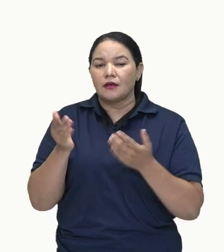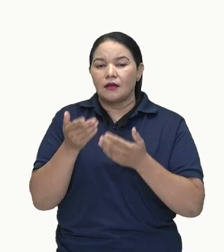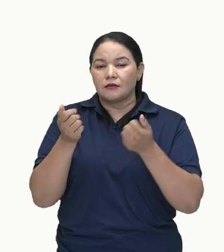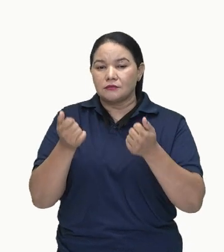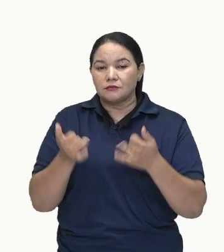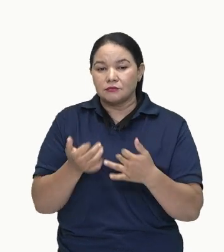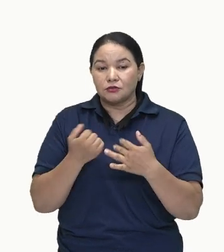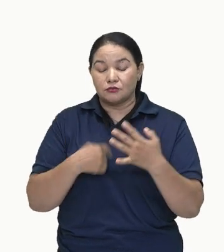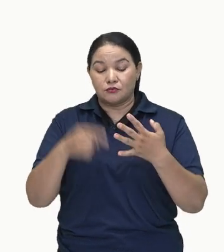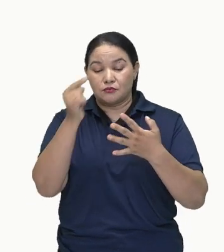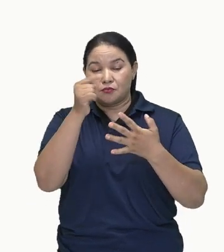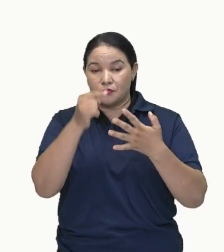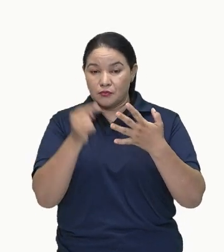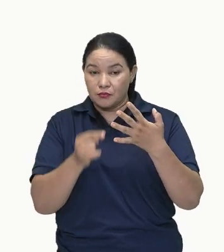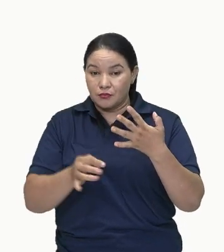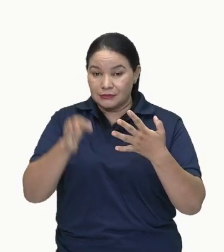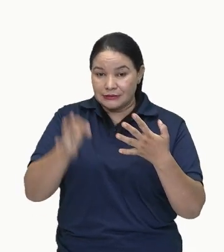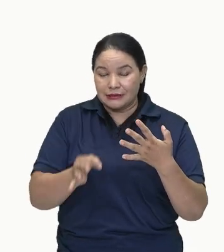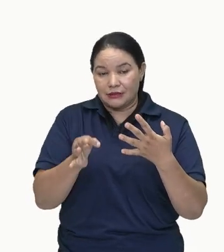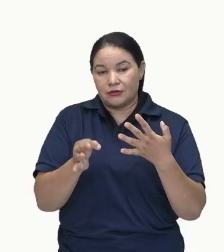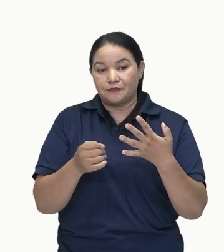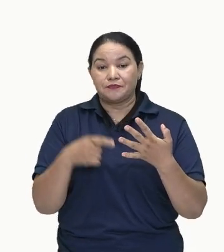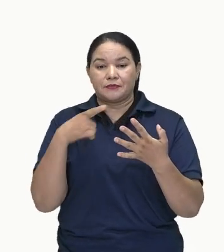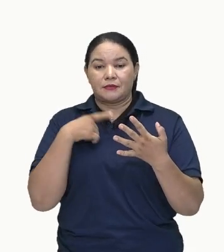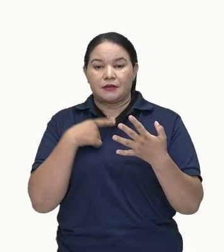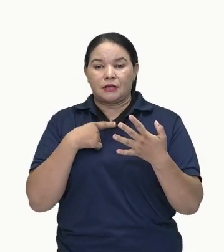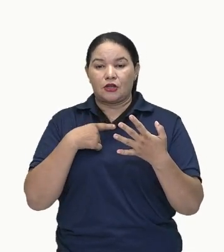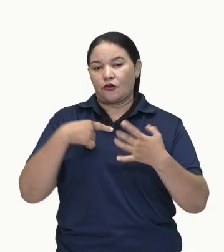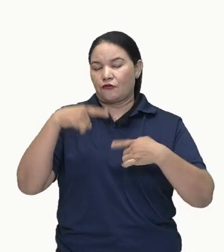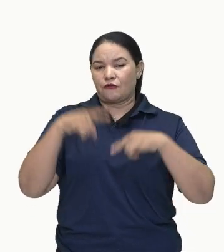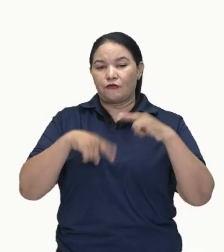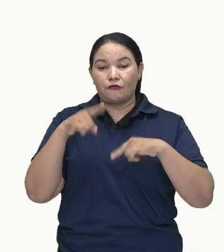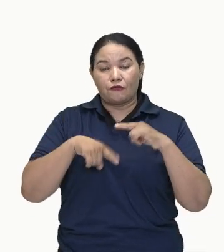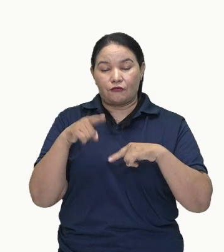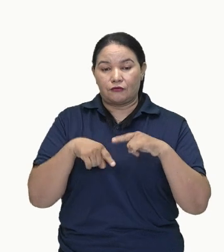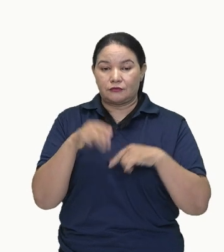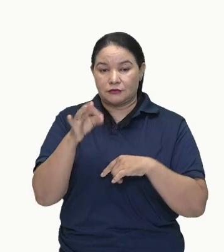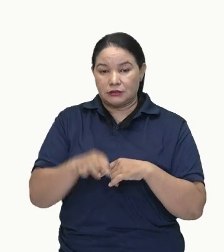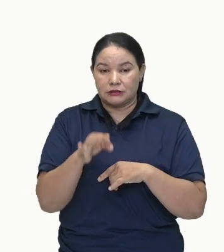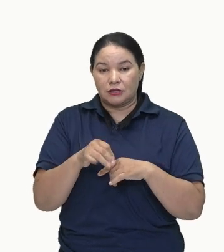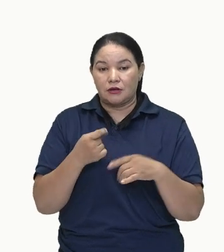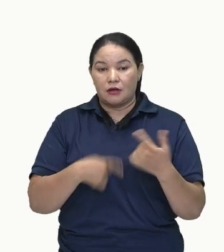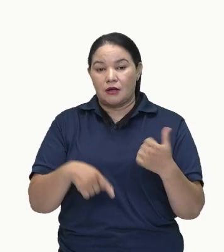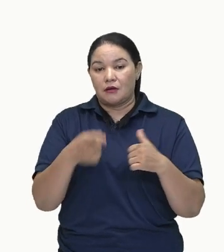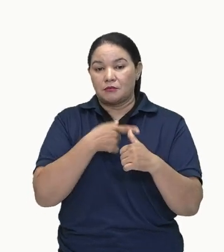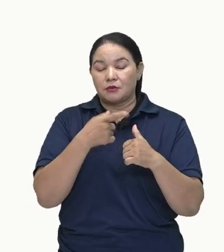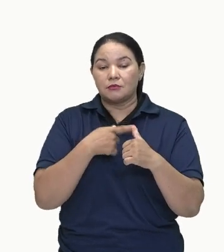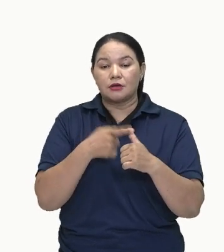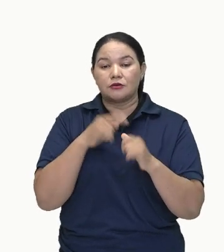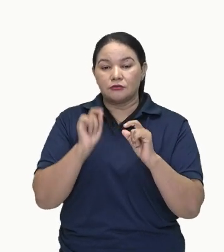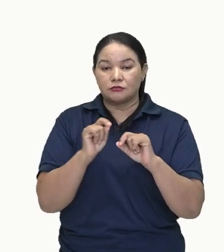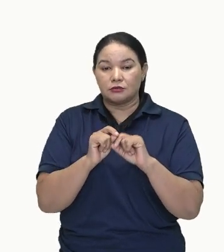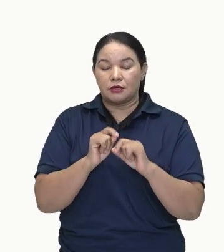afirmações a seguir está correta? Temos várias afirmações, né? A primeira diz que a composição